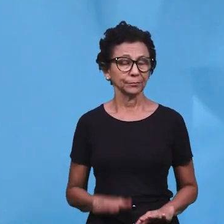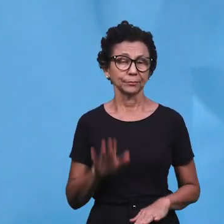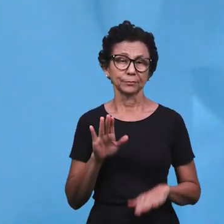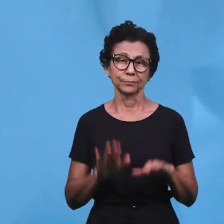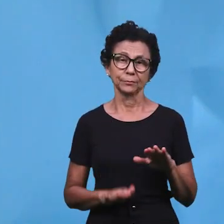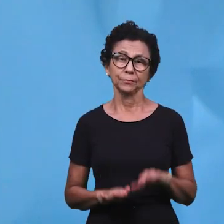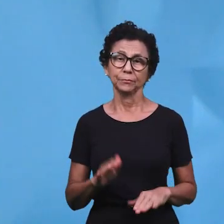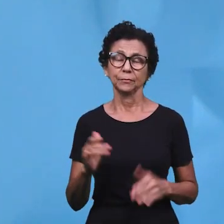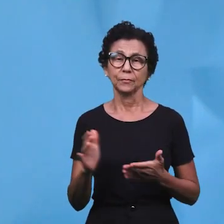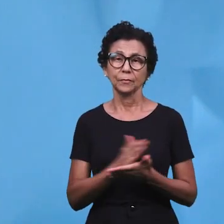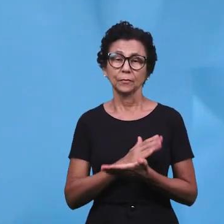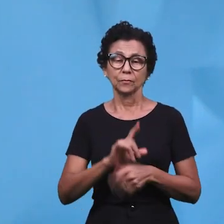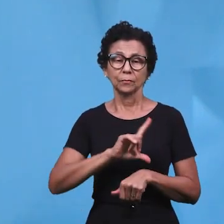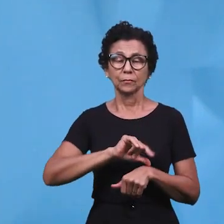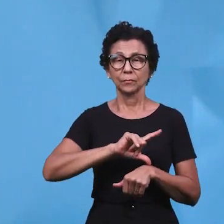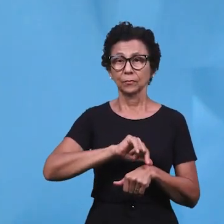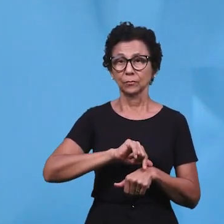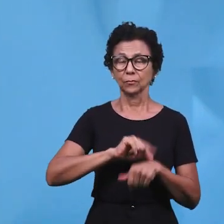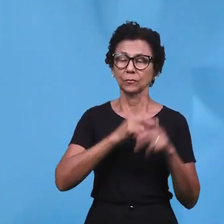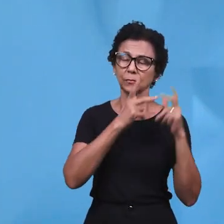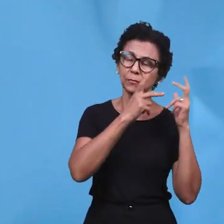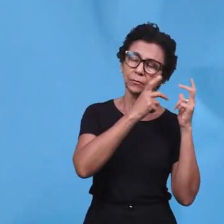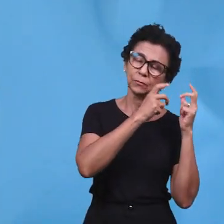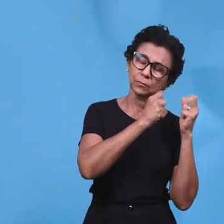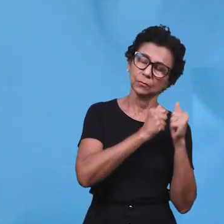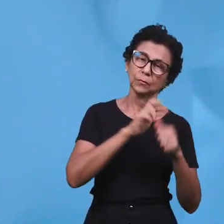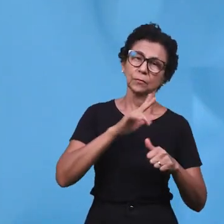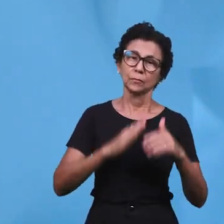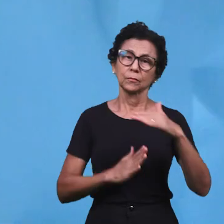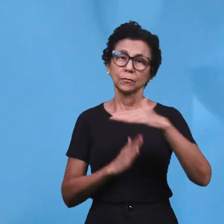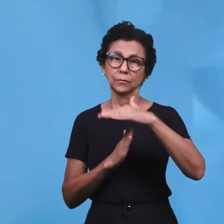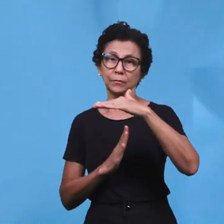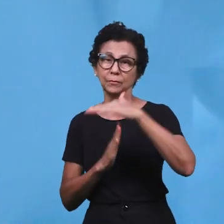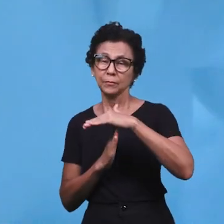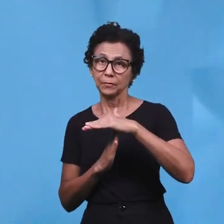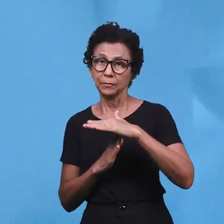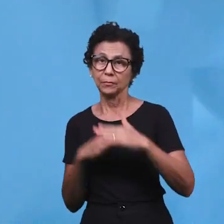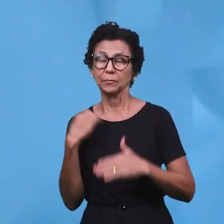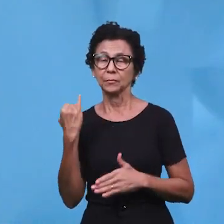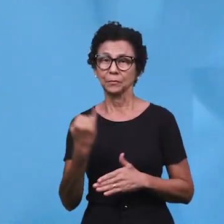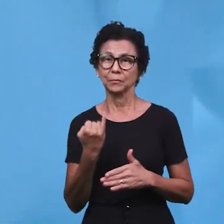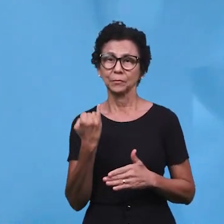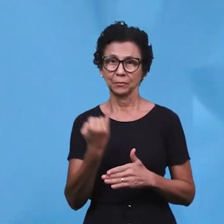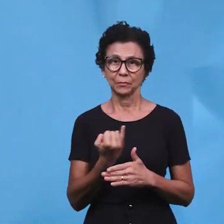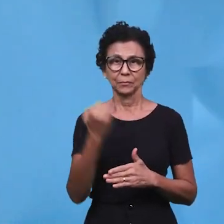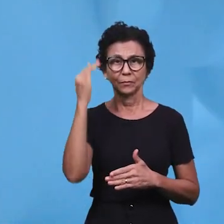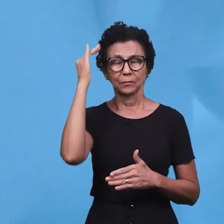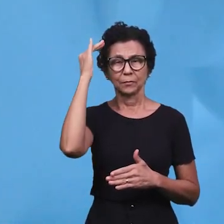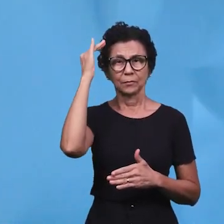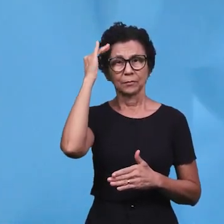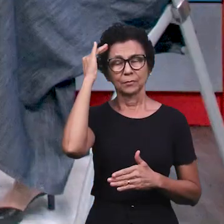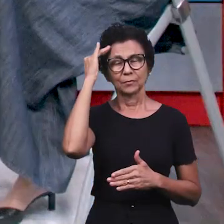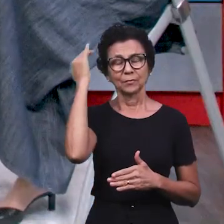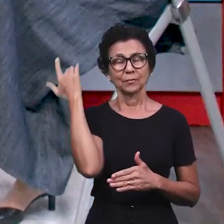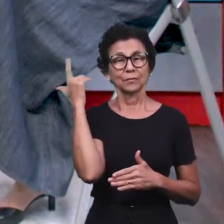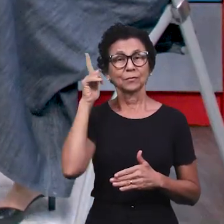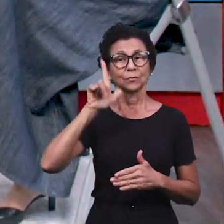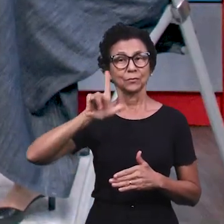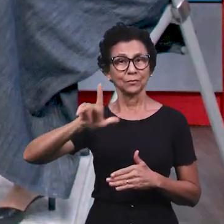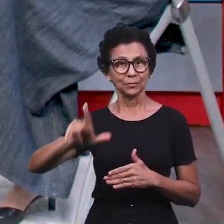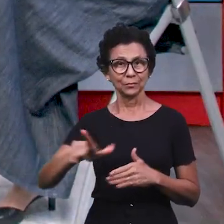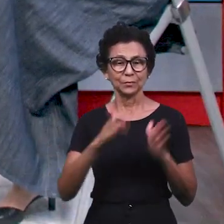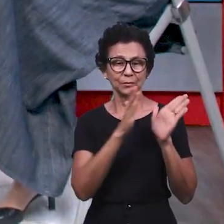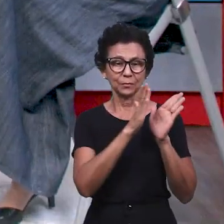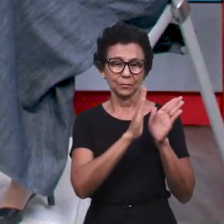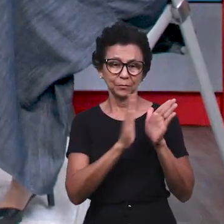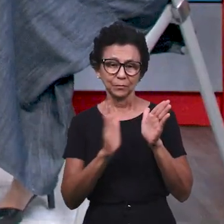É muito importante alcançar cada fase do sono que nós falaremos à frente. Ah, muito bom.